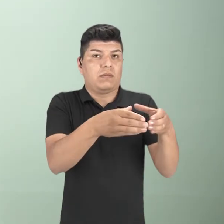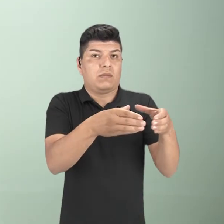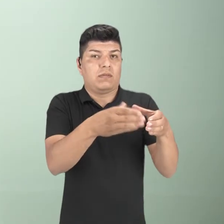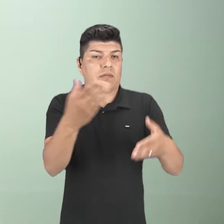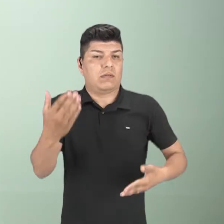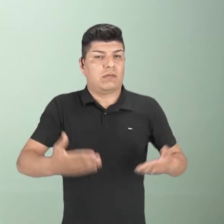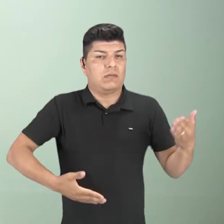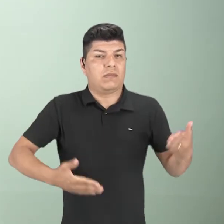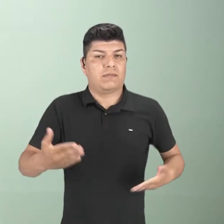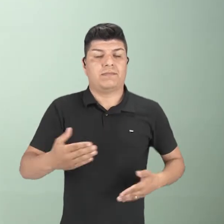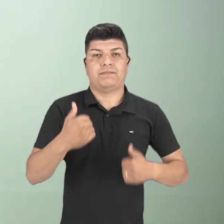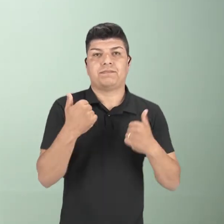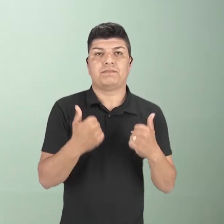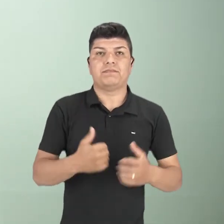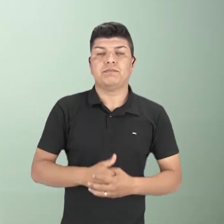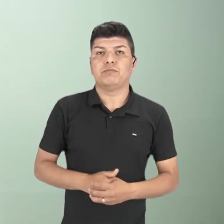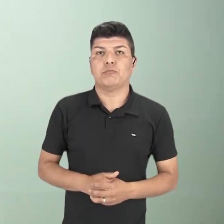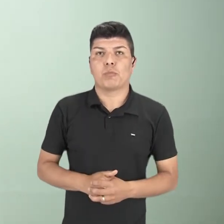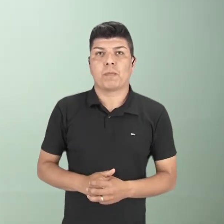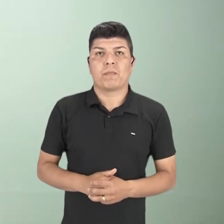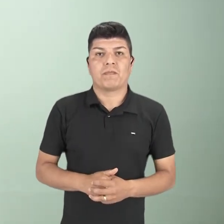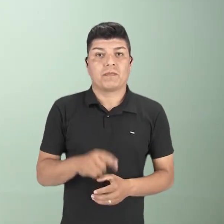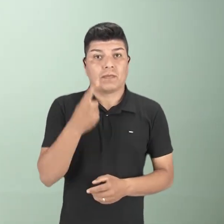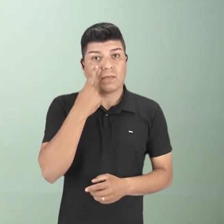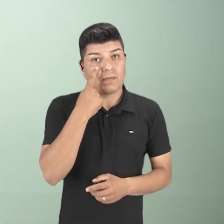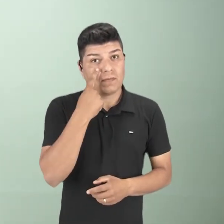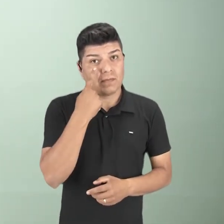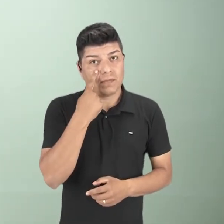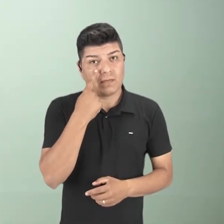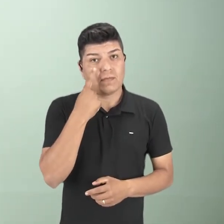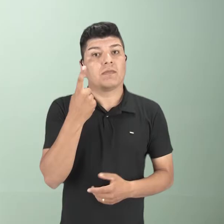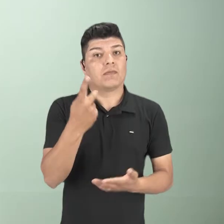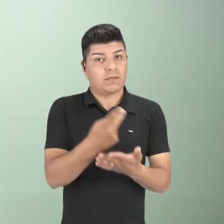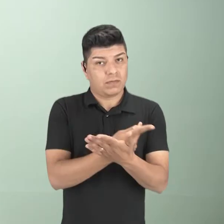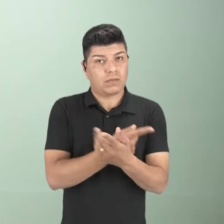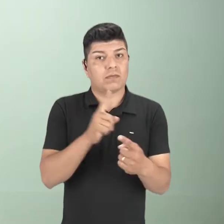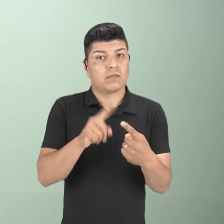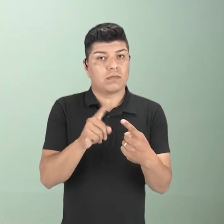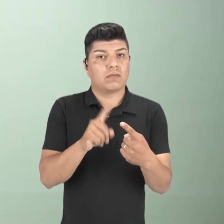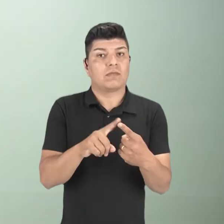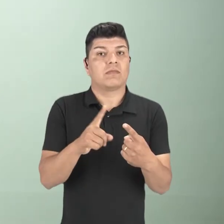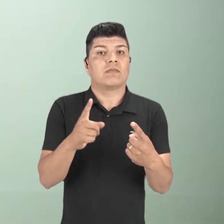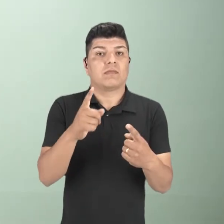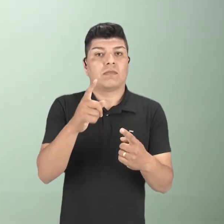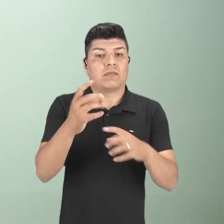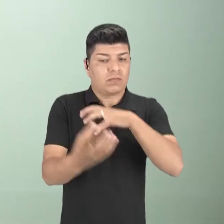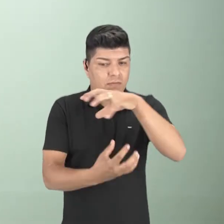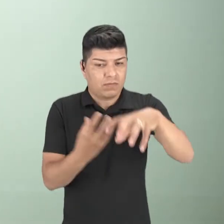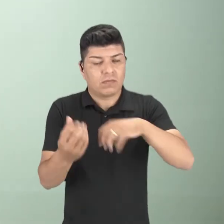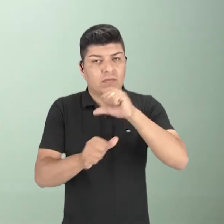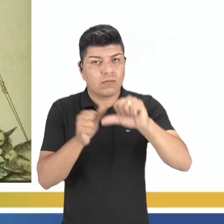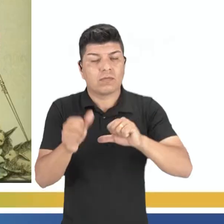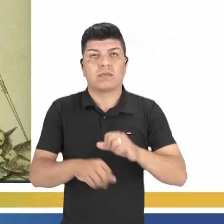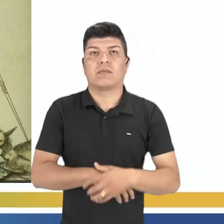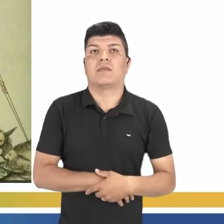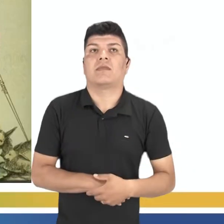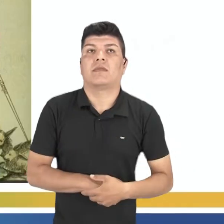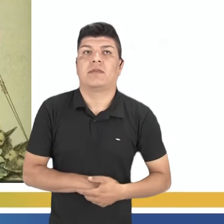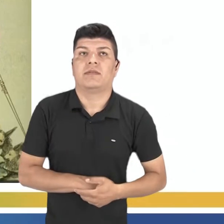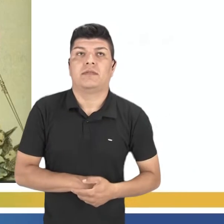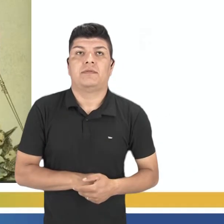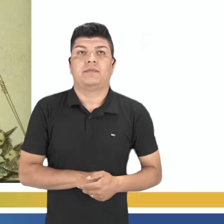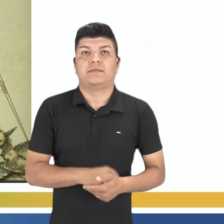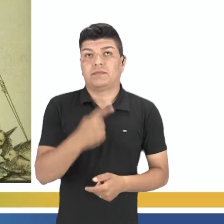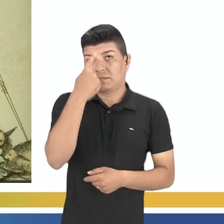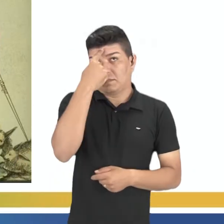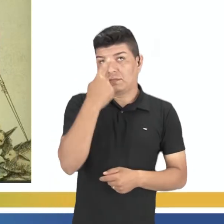de servidão, tá bom? Então fiquem ligados nessa situação, porque isso vai impactar na Revolução. Continuando aí. Aqui